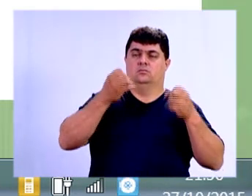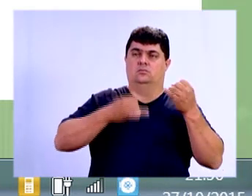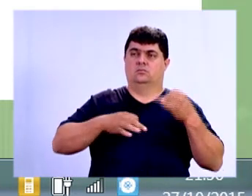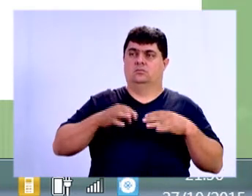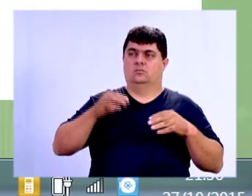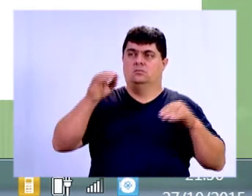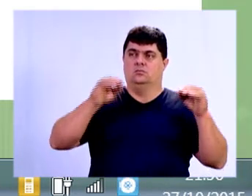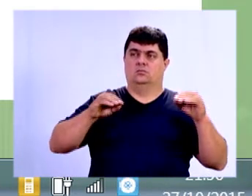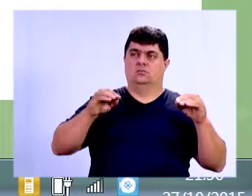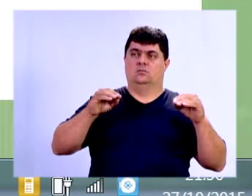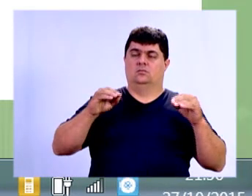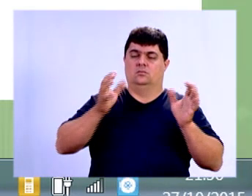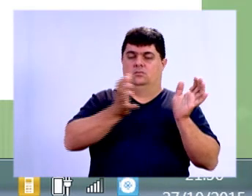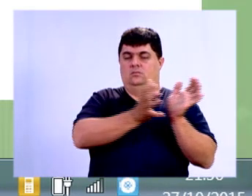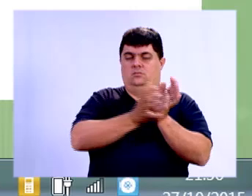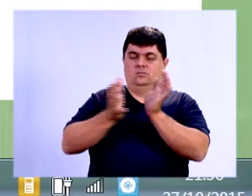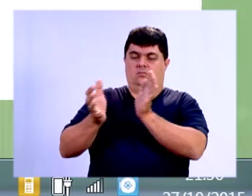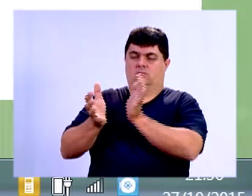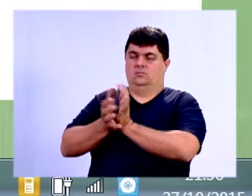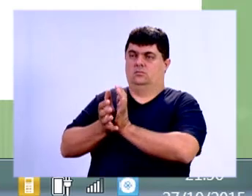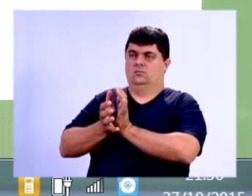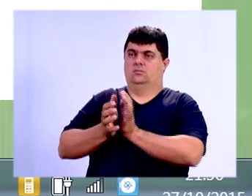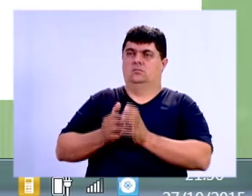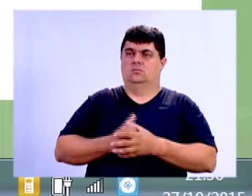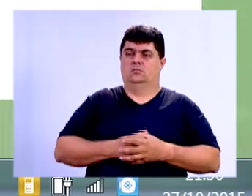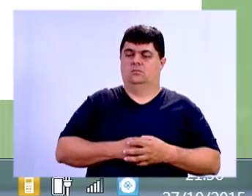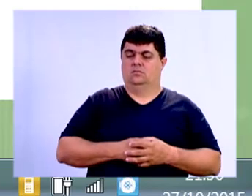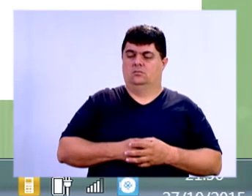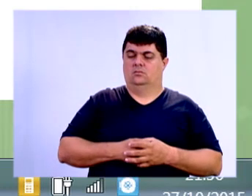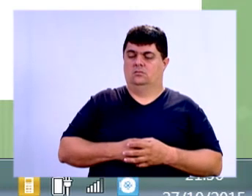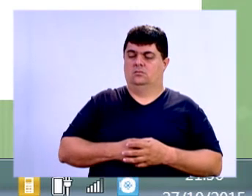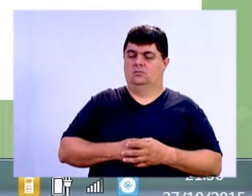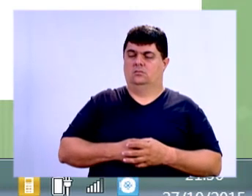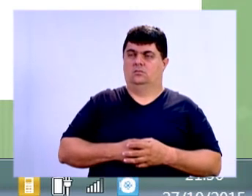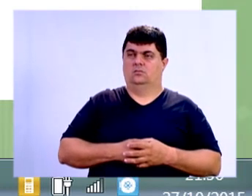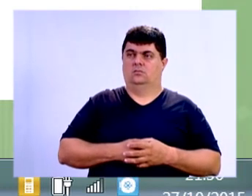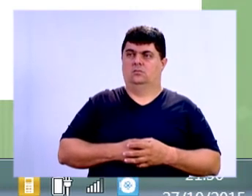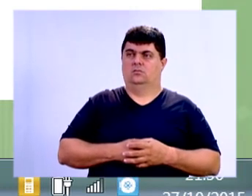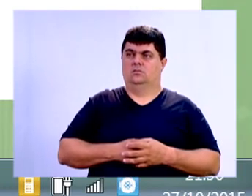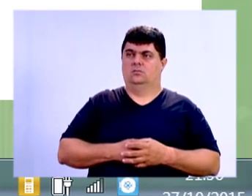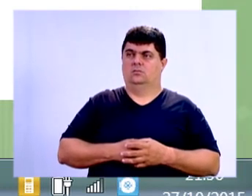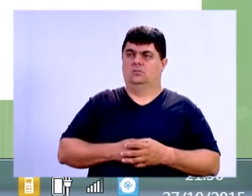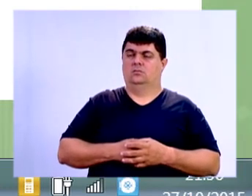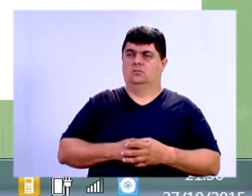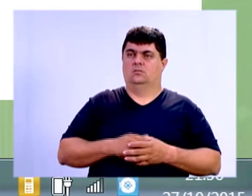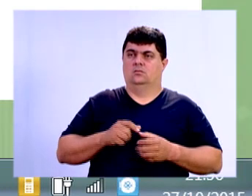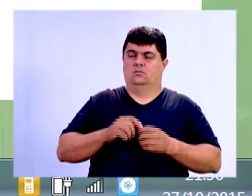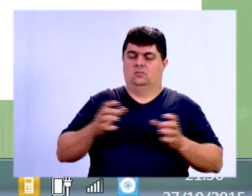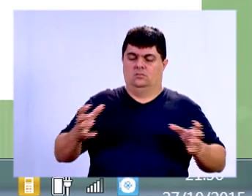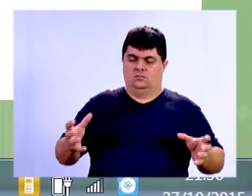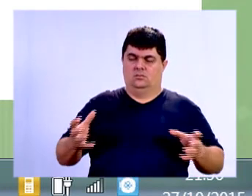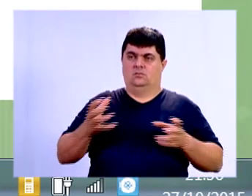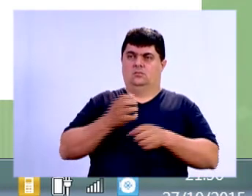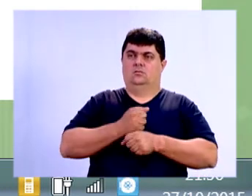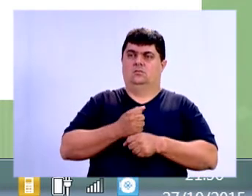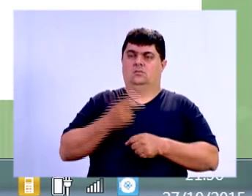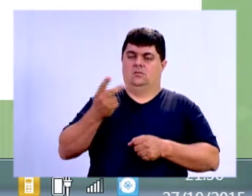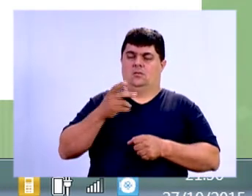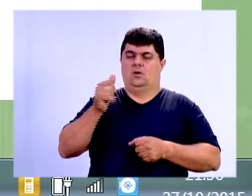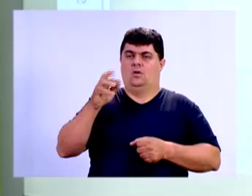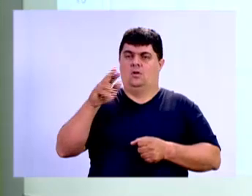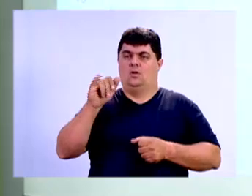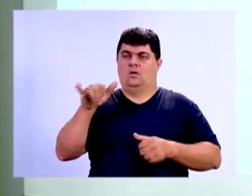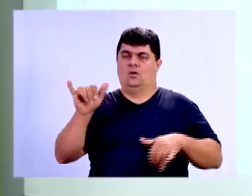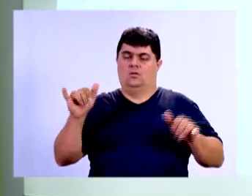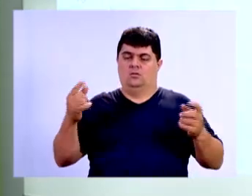outra classe, né, definida na outra classe, e faria a junção, quer dizer, eu teria 2 arrays lists